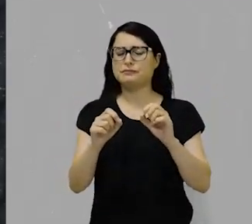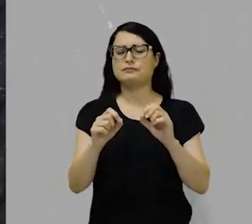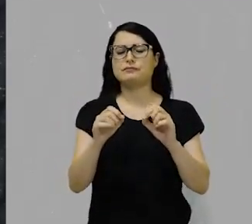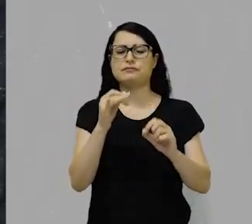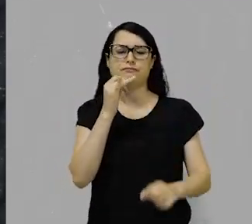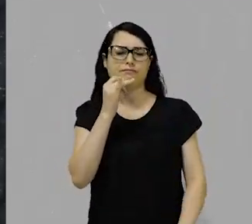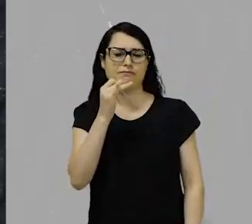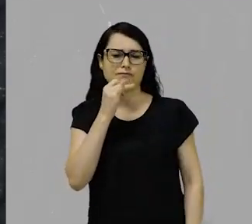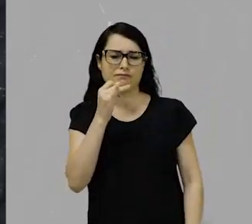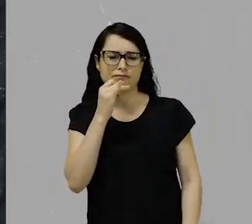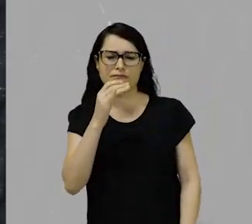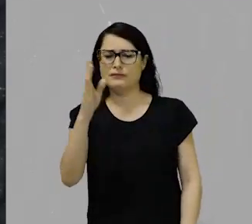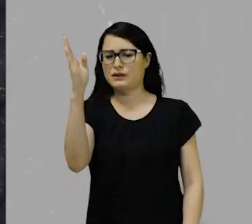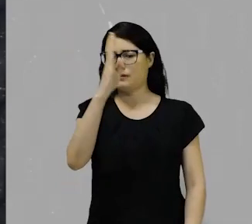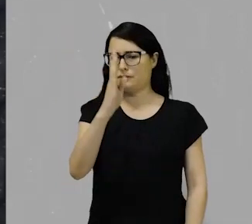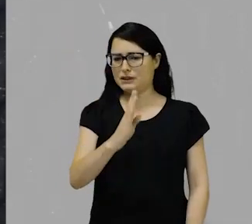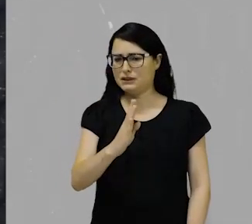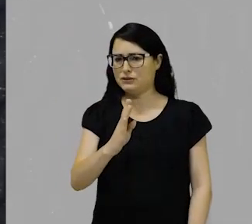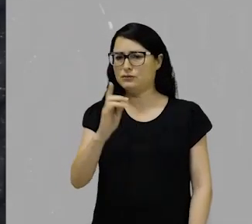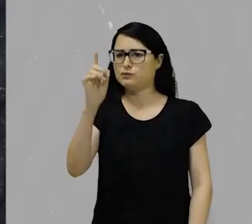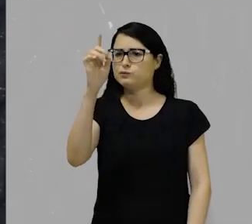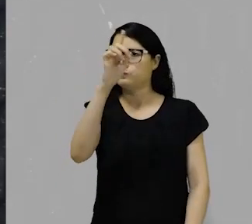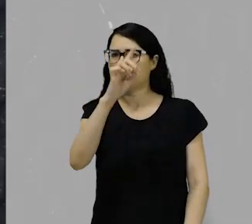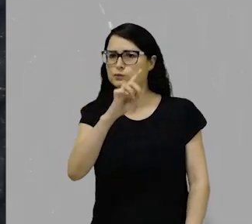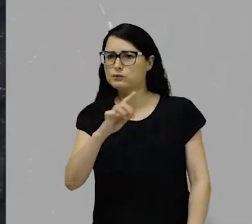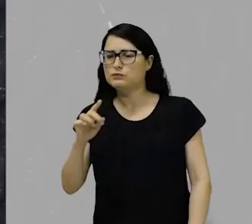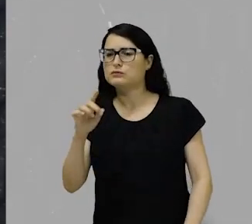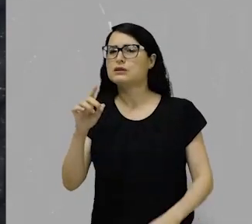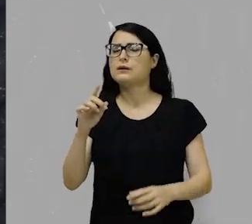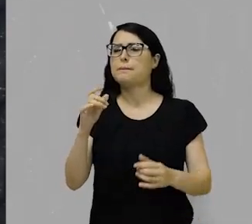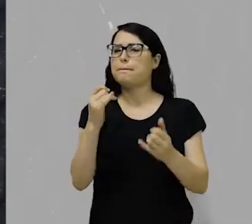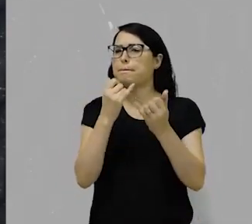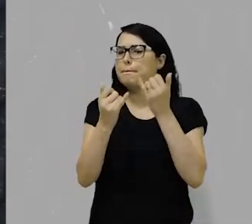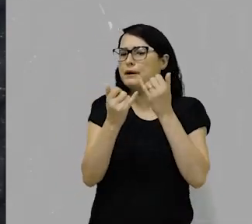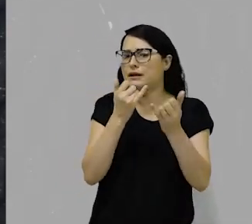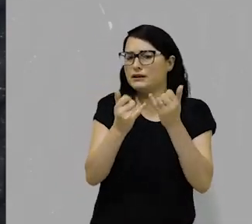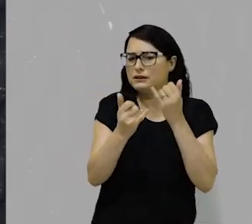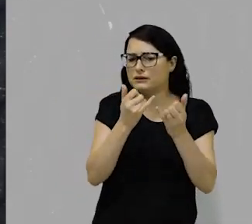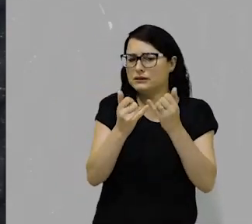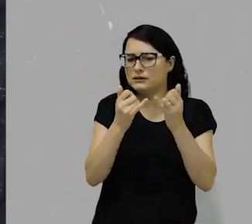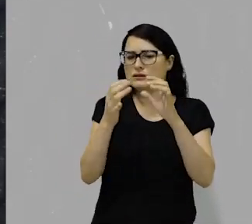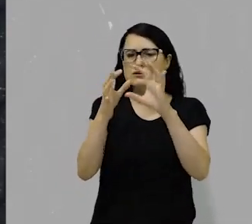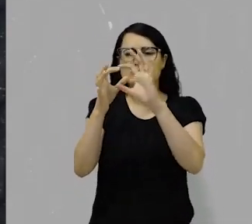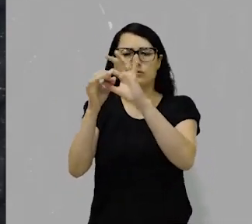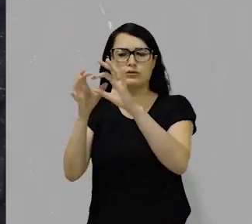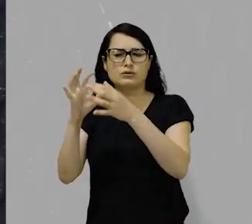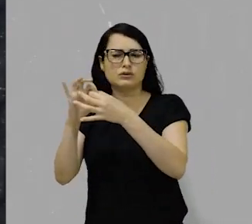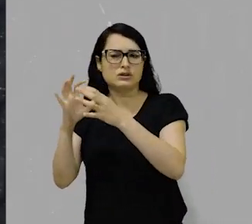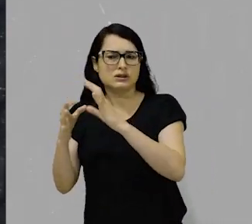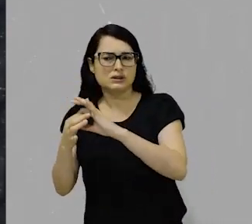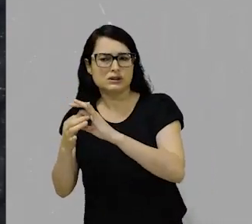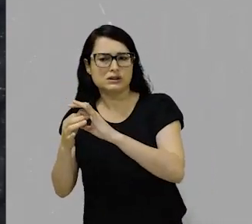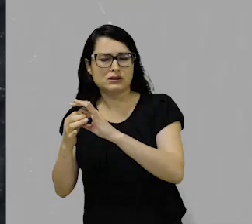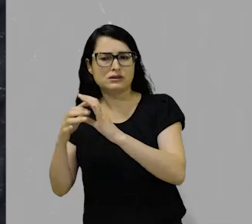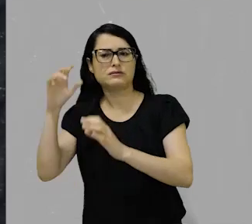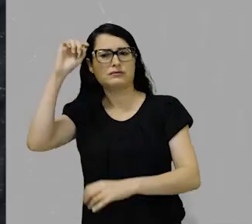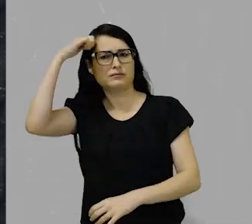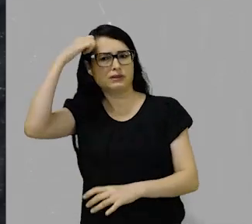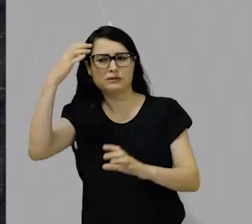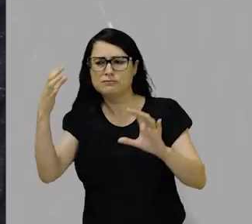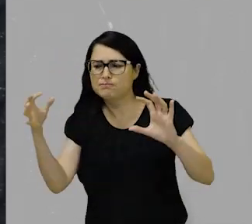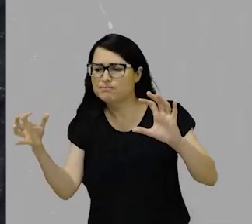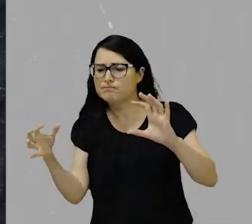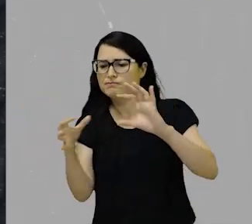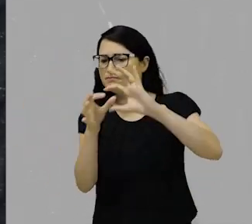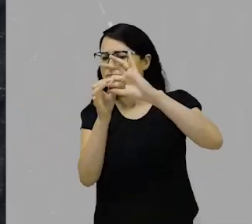exemplo, do Brasil especificamente, se assemelhavam muito com os contornos do continente africano, como se fosse um verdadeiro encaixe,